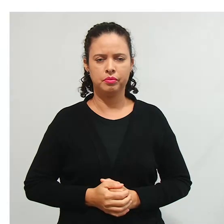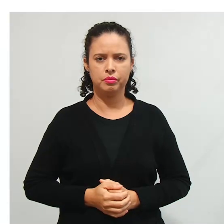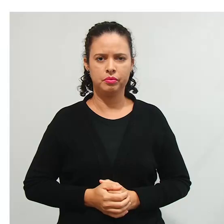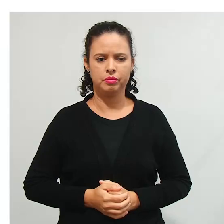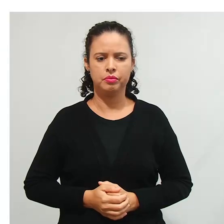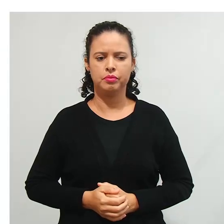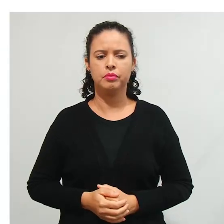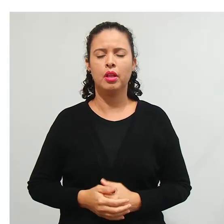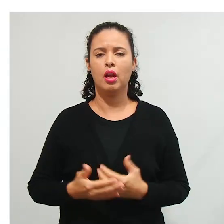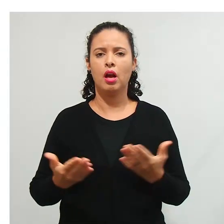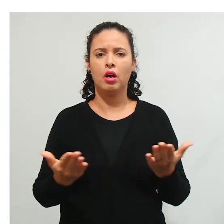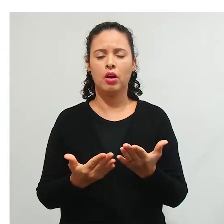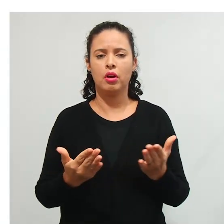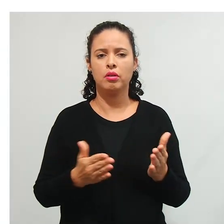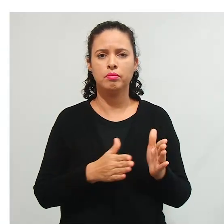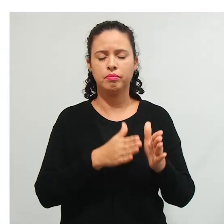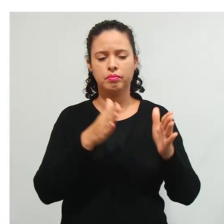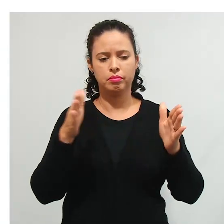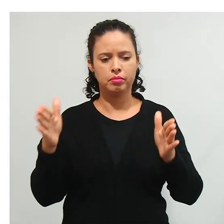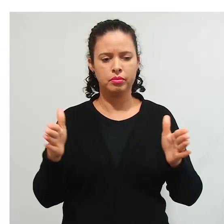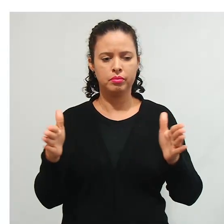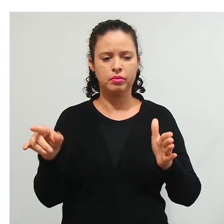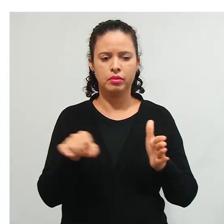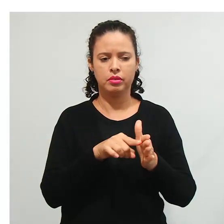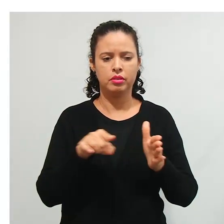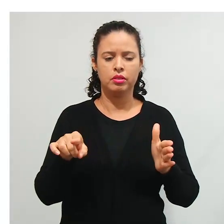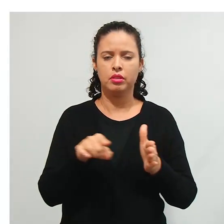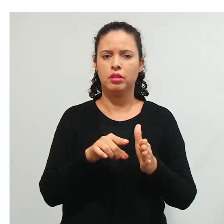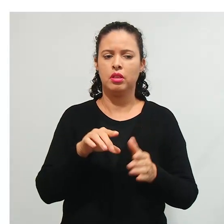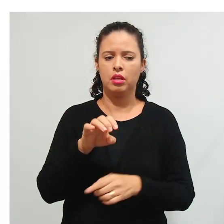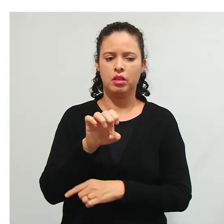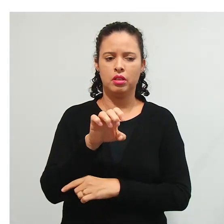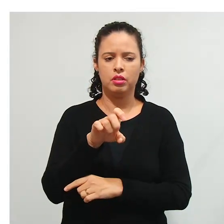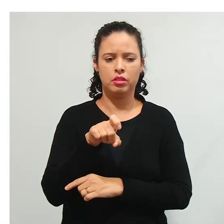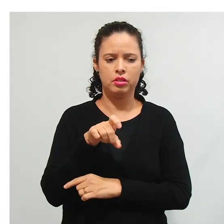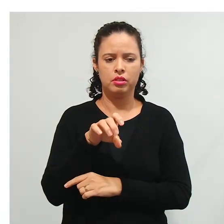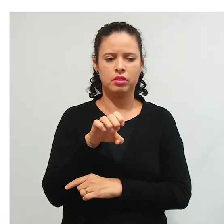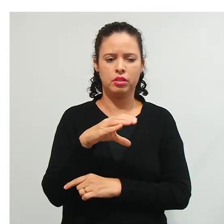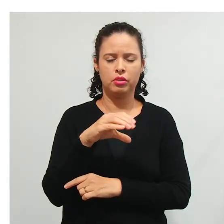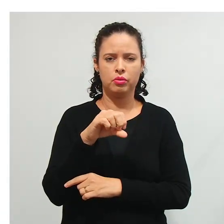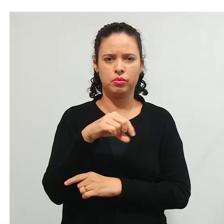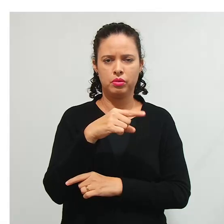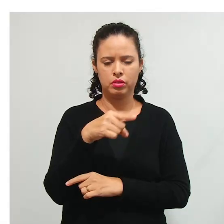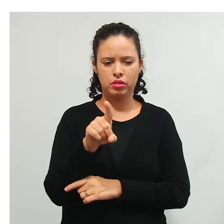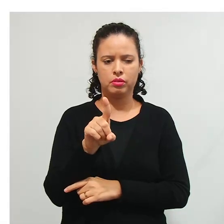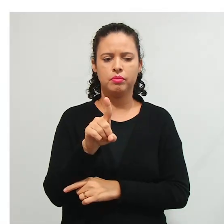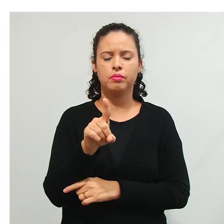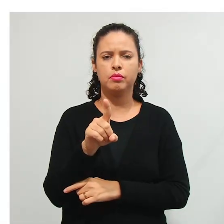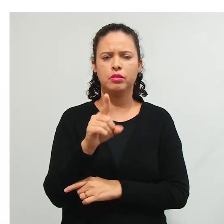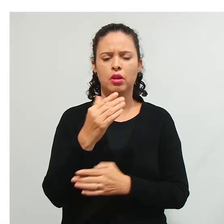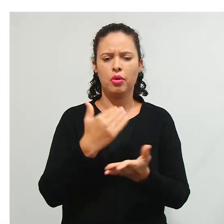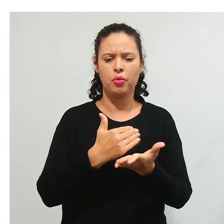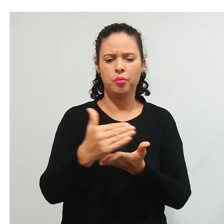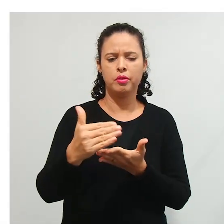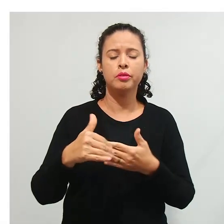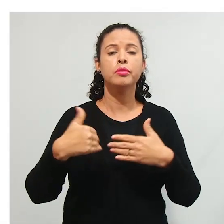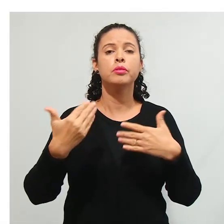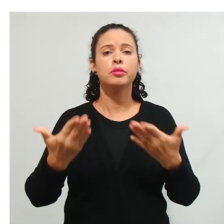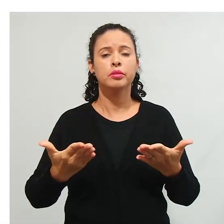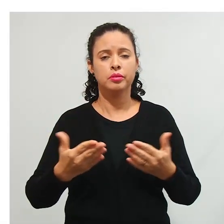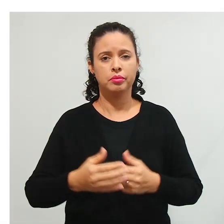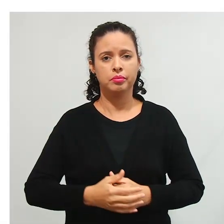nós vamos para a etapa de execução da despesa. Quando ela se inicia? Então vamos